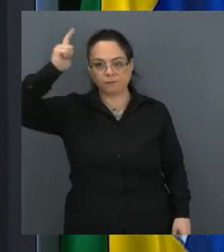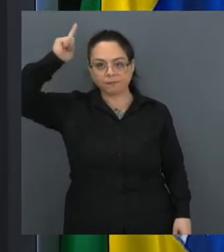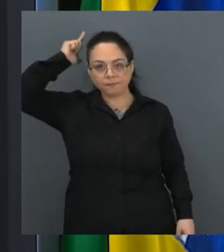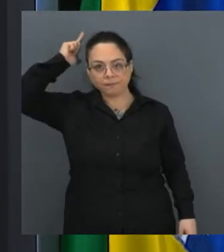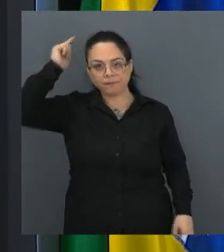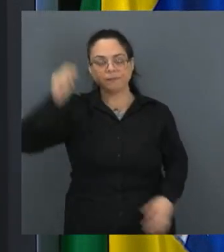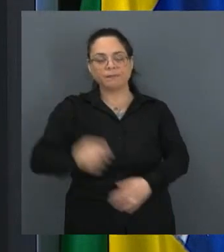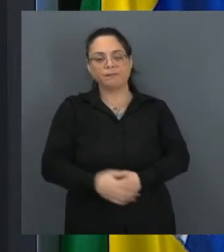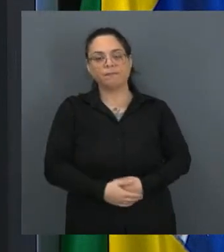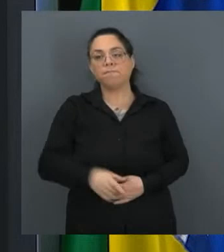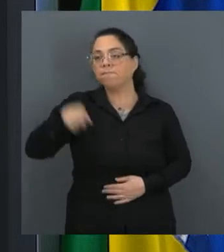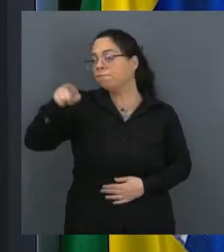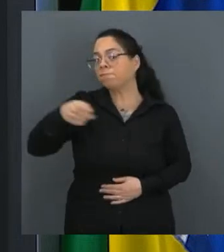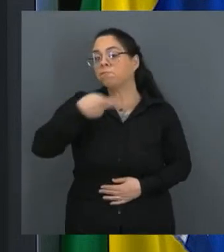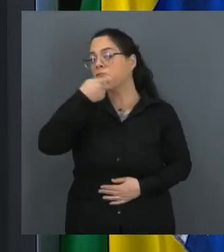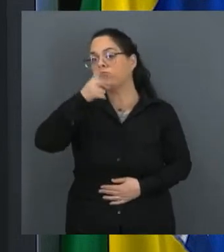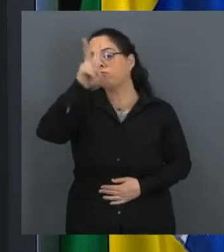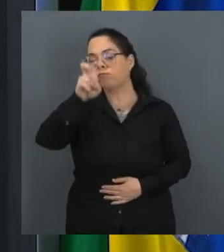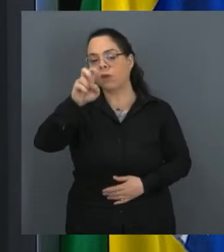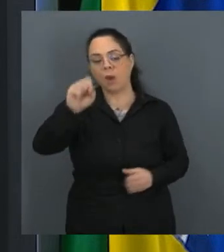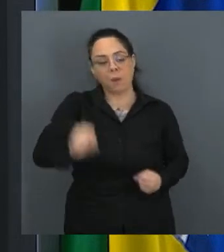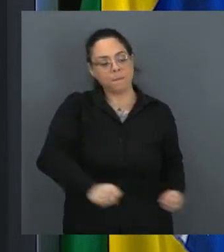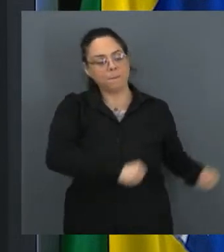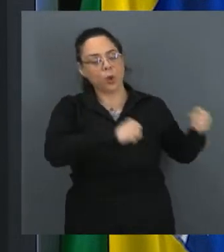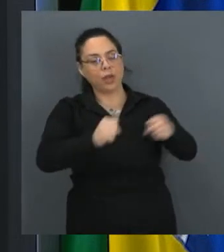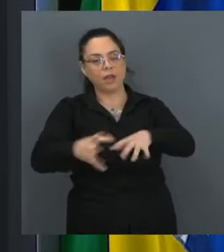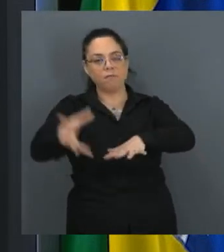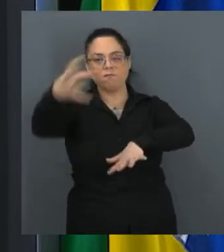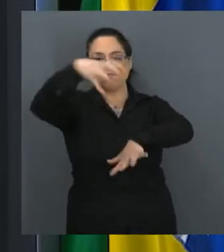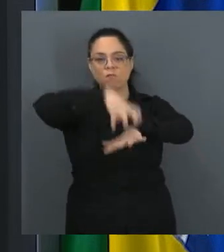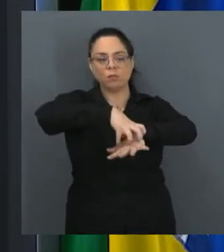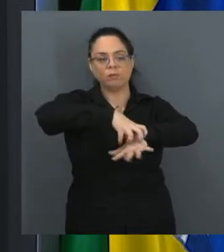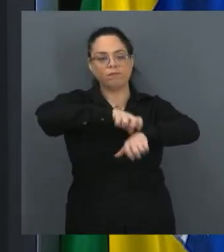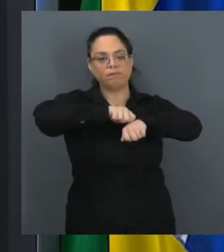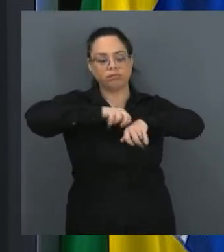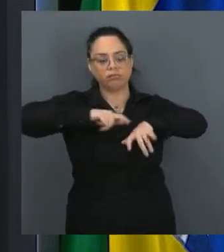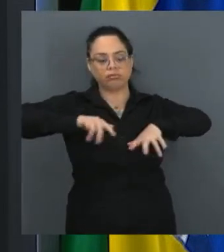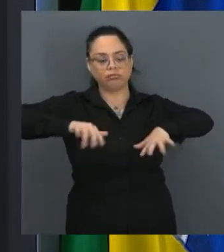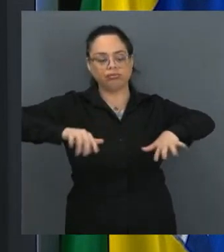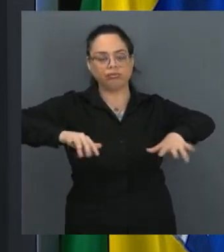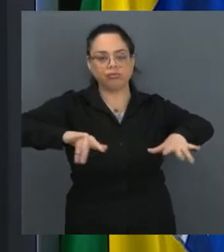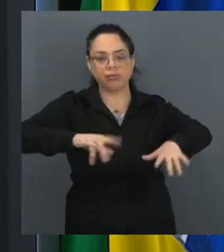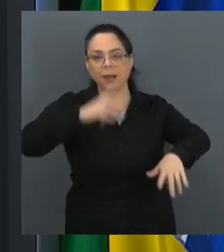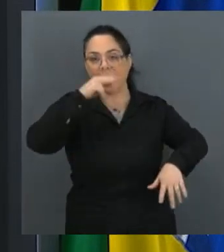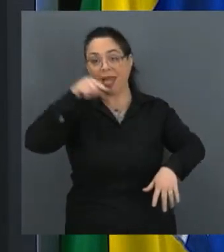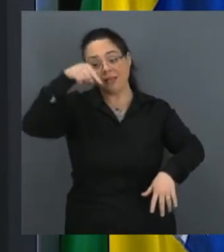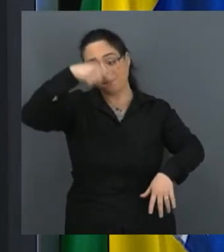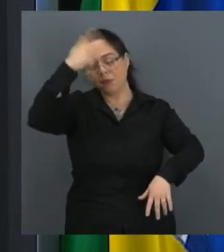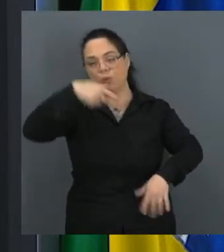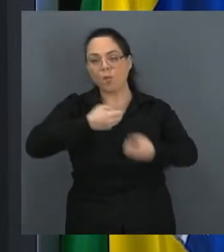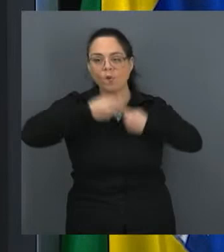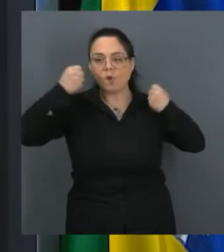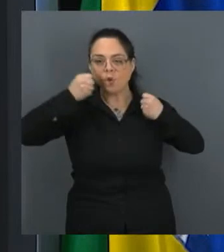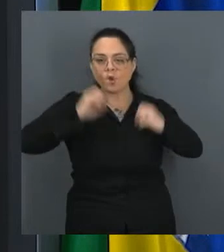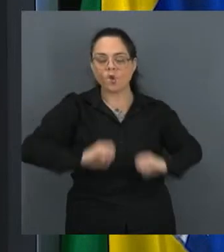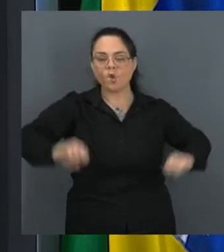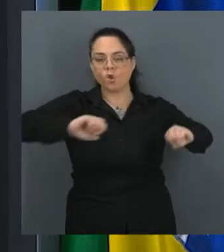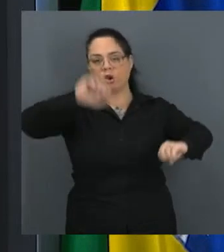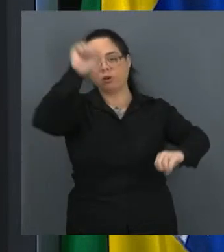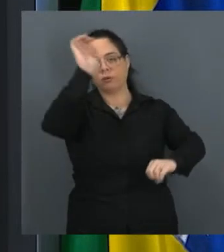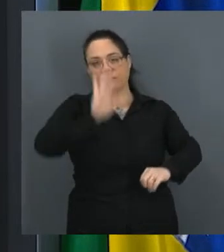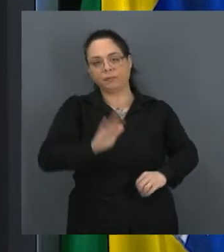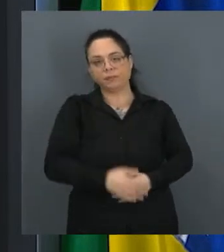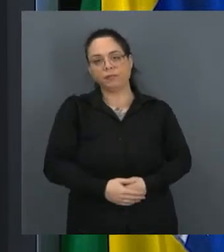que centralizou um poder inédito funcionando como um verdadeiro censor nacional. Ele